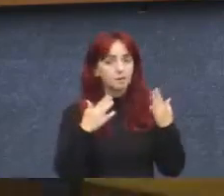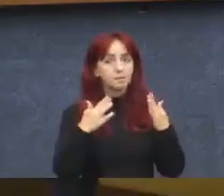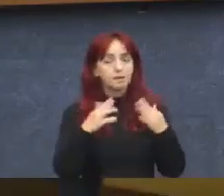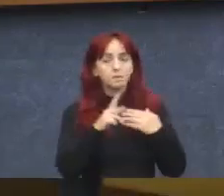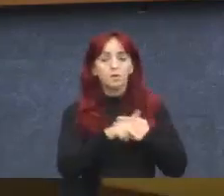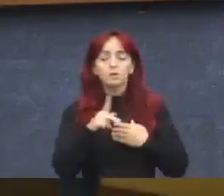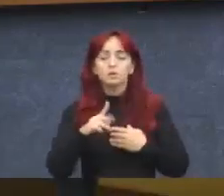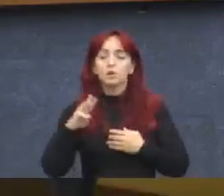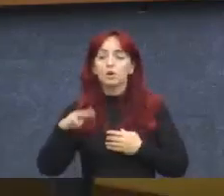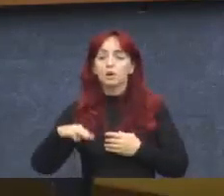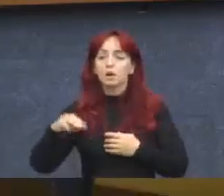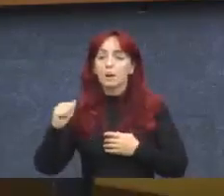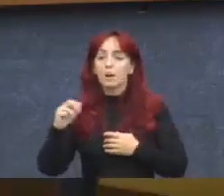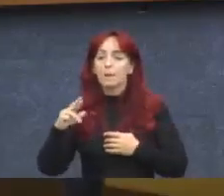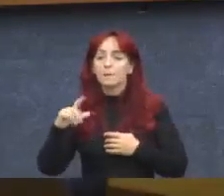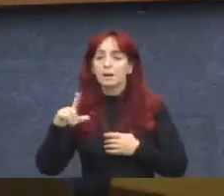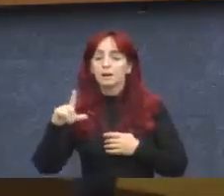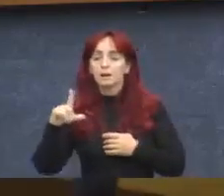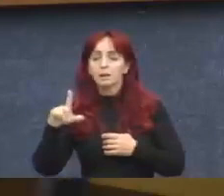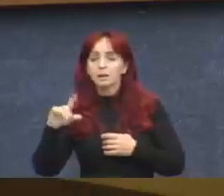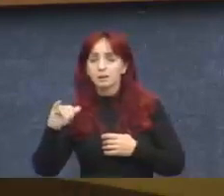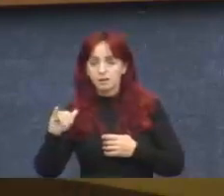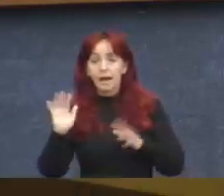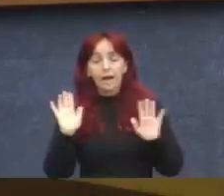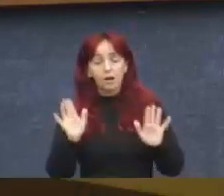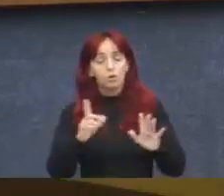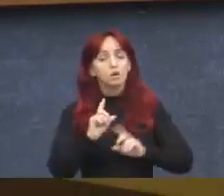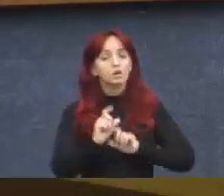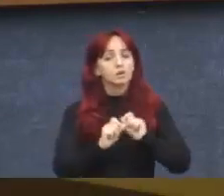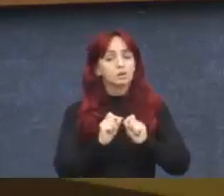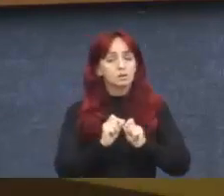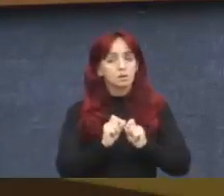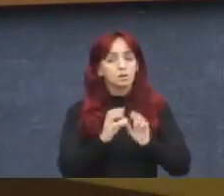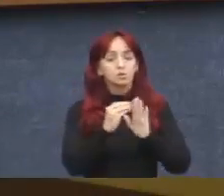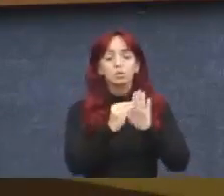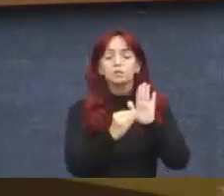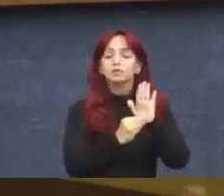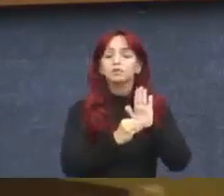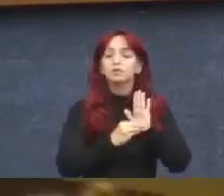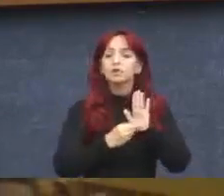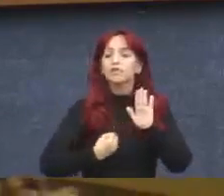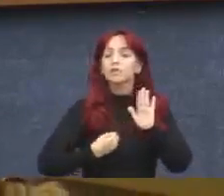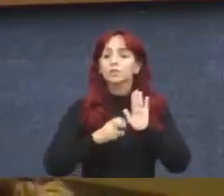agora substitutivo número 5, não é isso? Então, encaminhar o voto, sim.